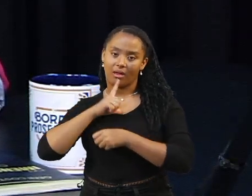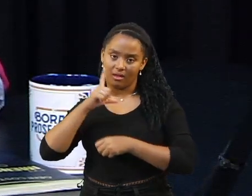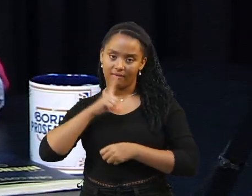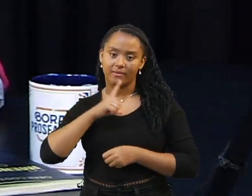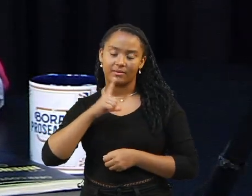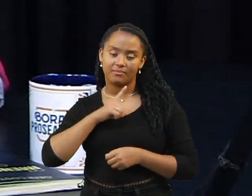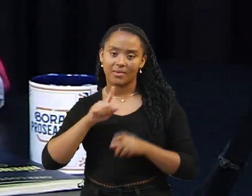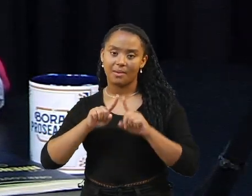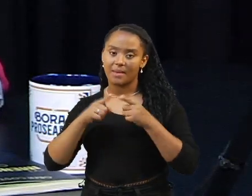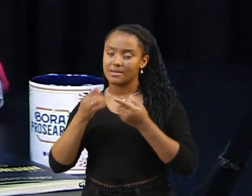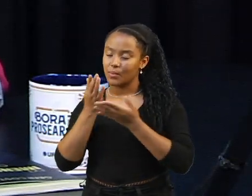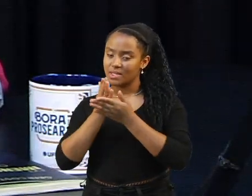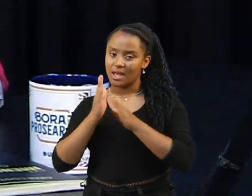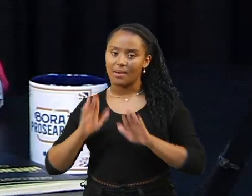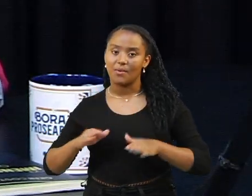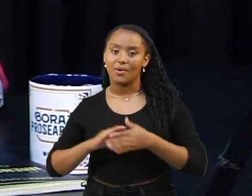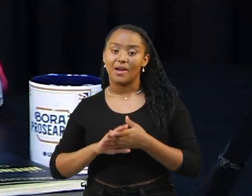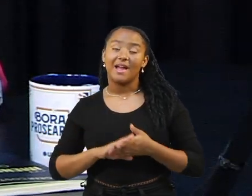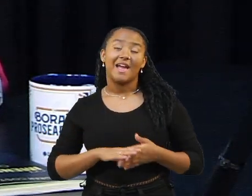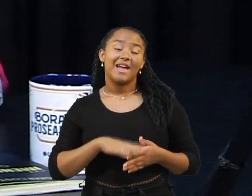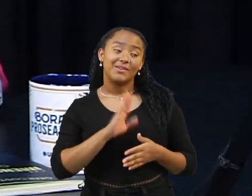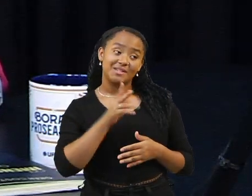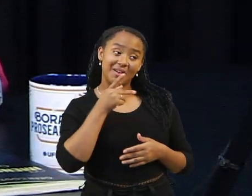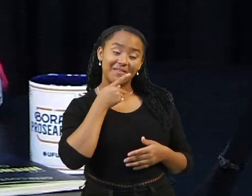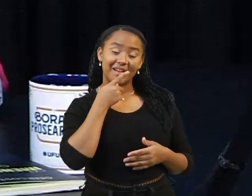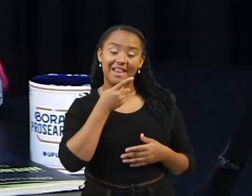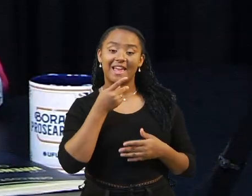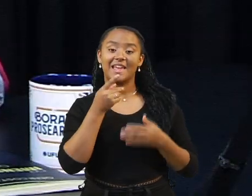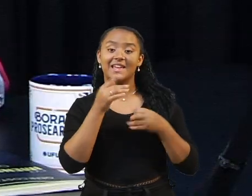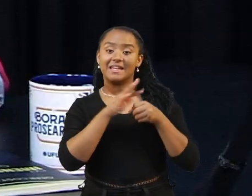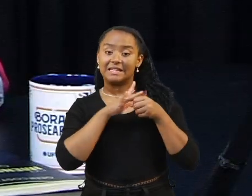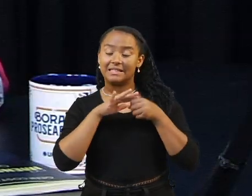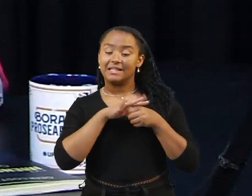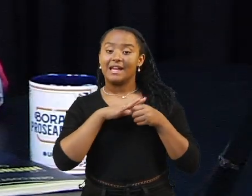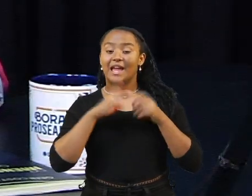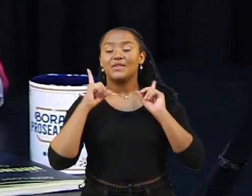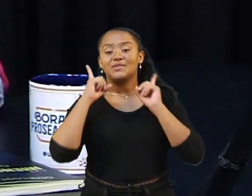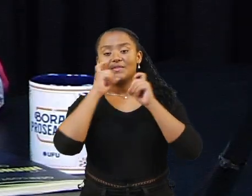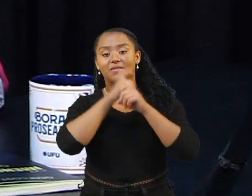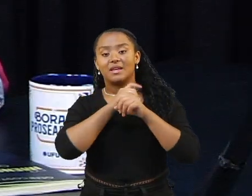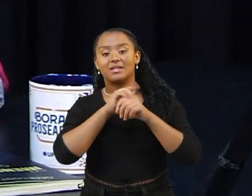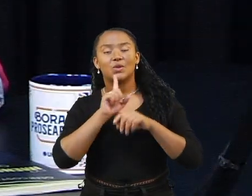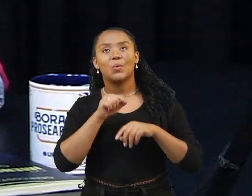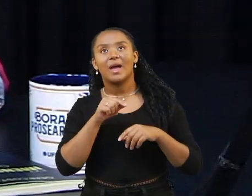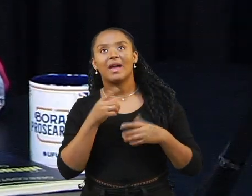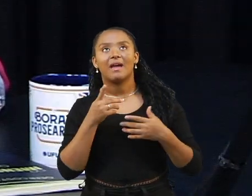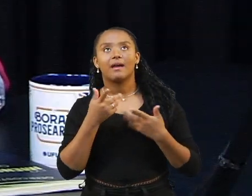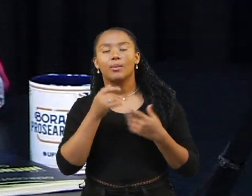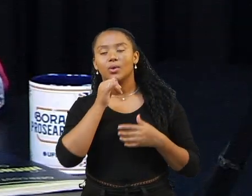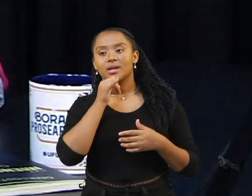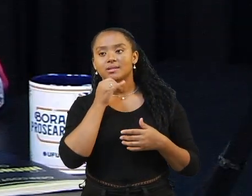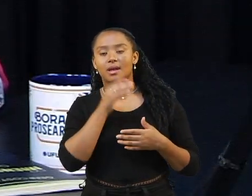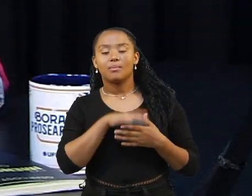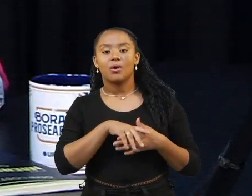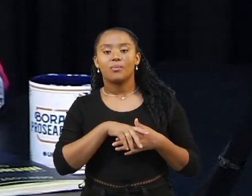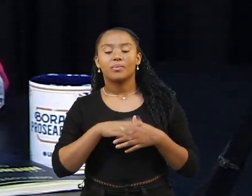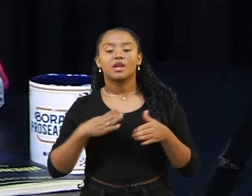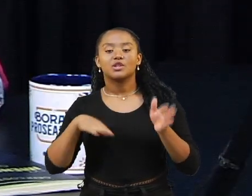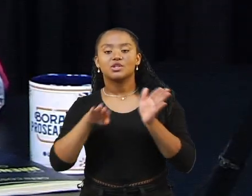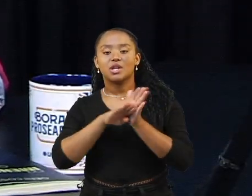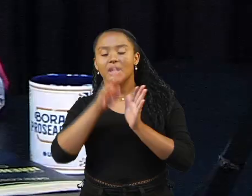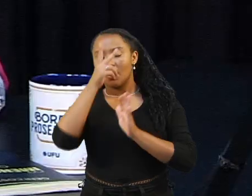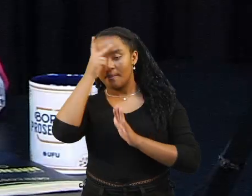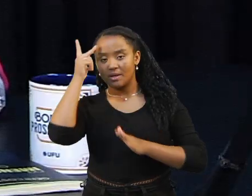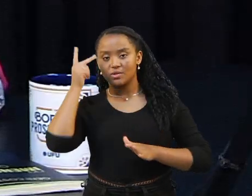mais. Como eu disse, né, fazer extensão dá trabalho. E não é um trabalho assim Dá trabalho chegar